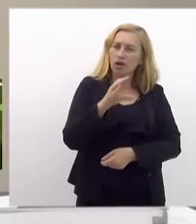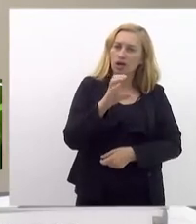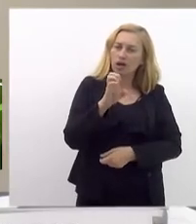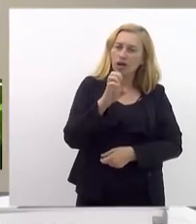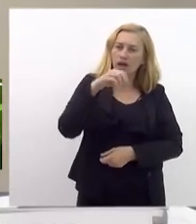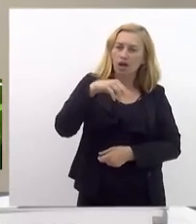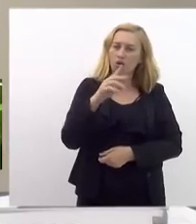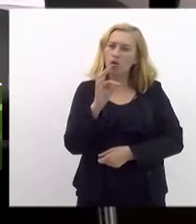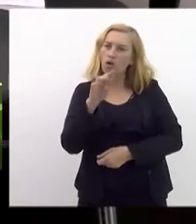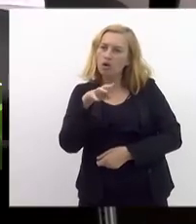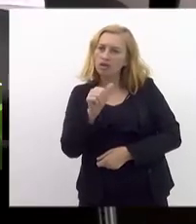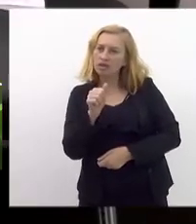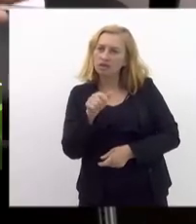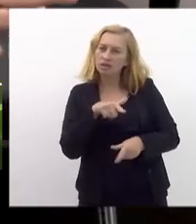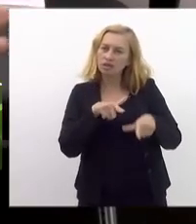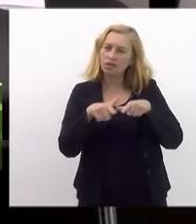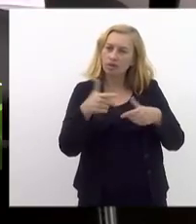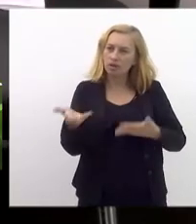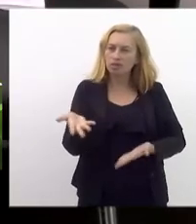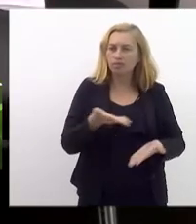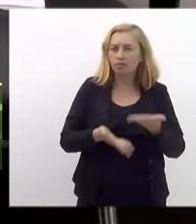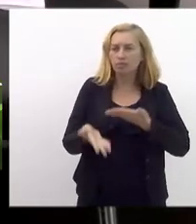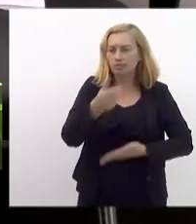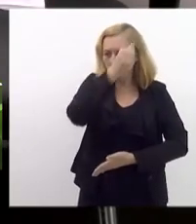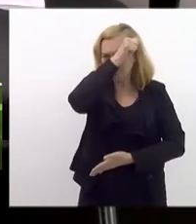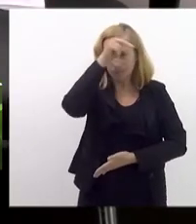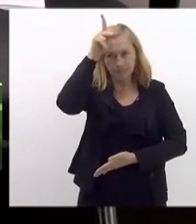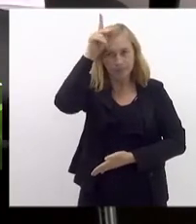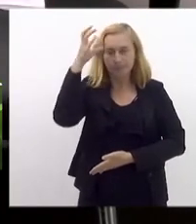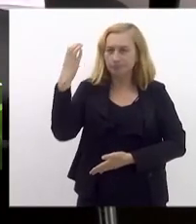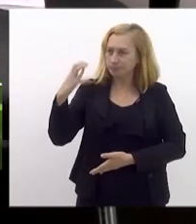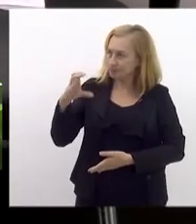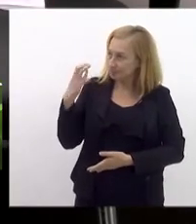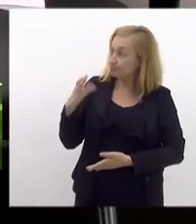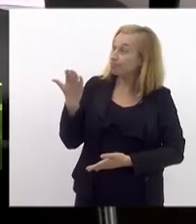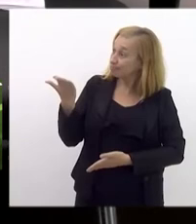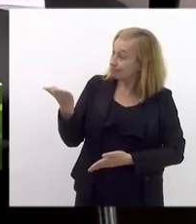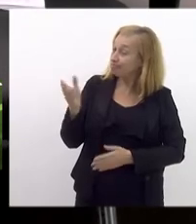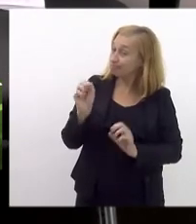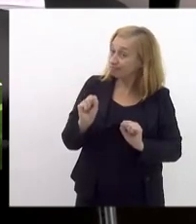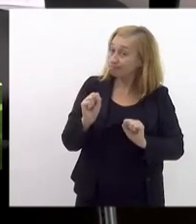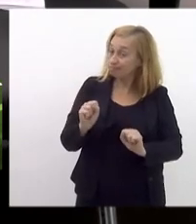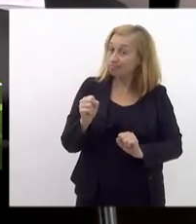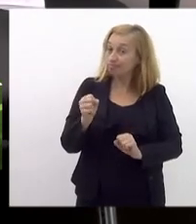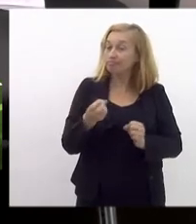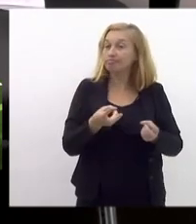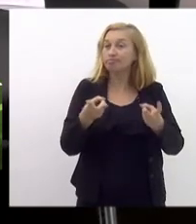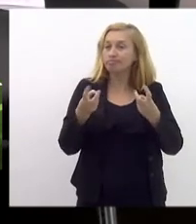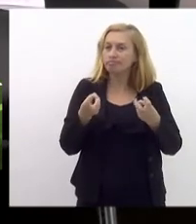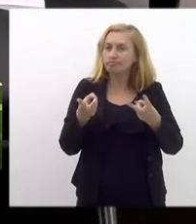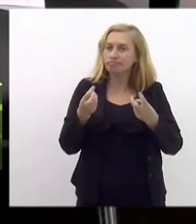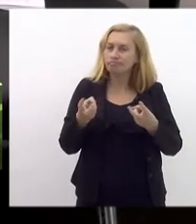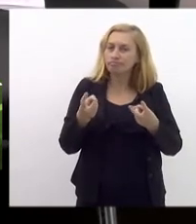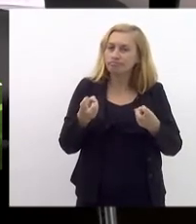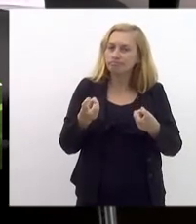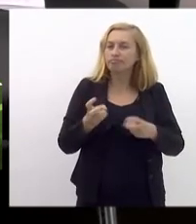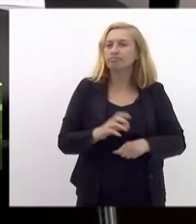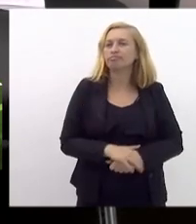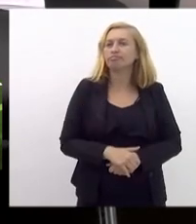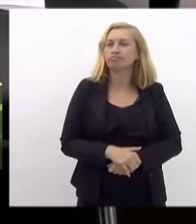está trabalhando em parceria com a Prefeitura de Niterói, de tal maneira que se possa identificar